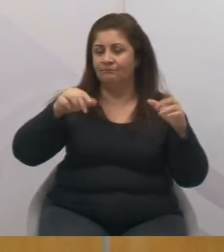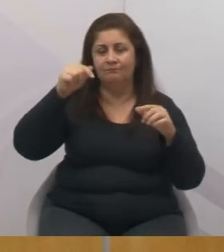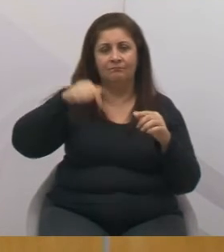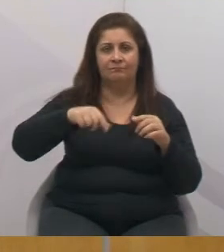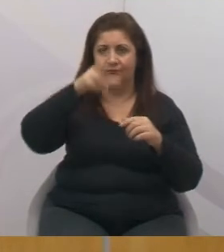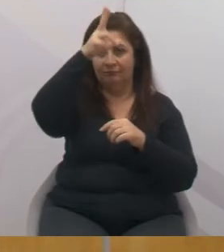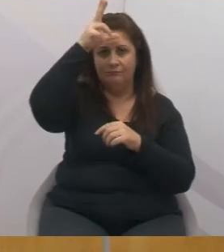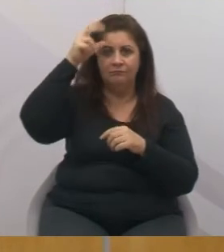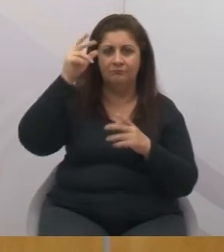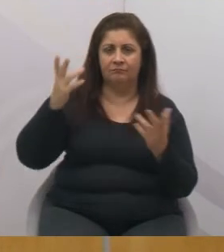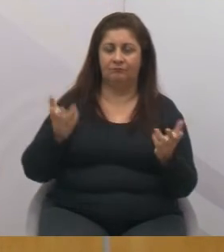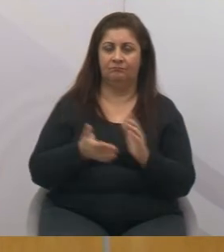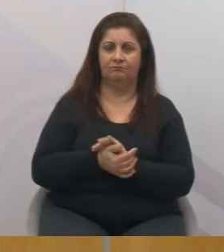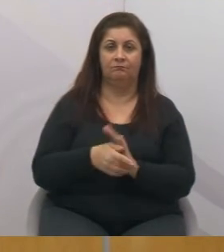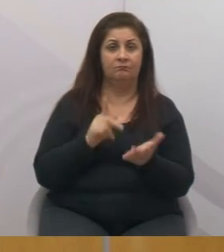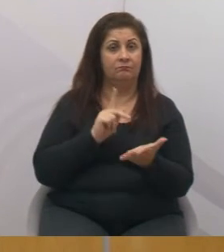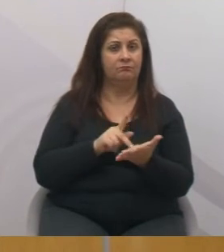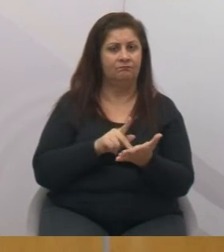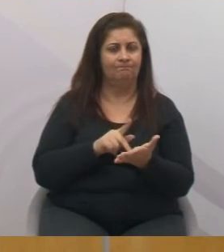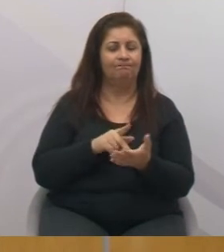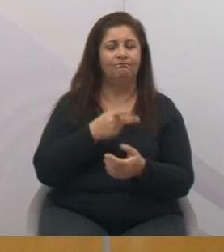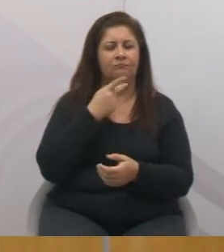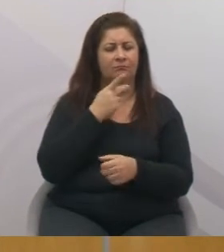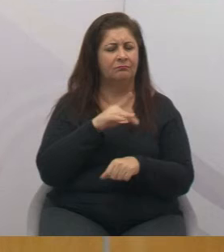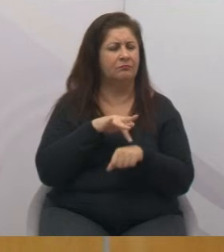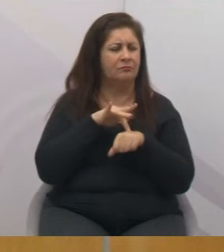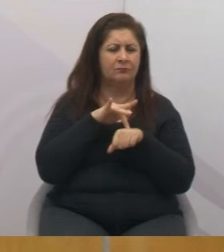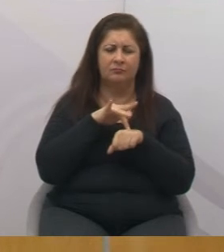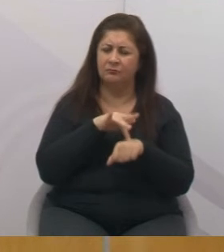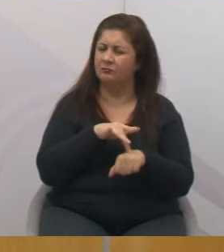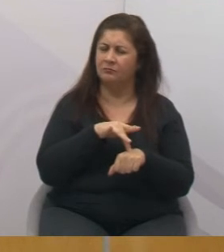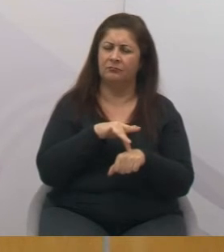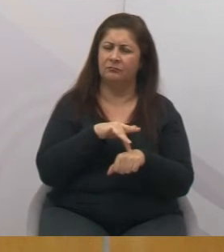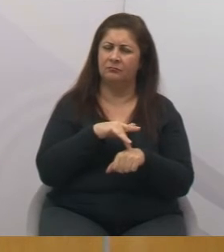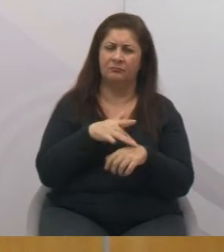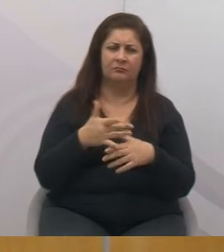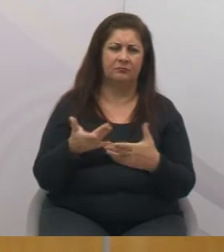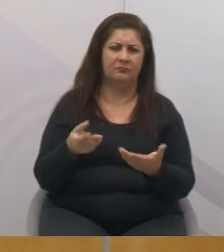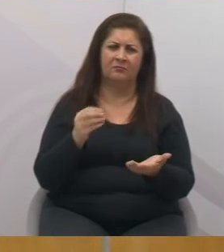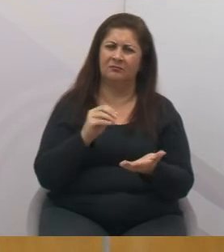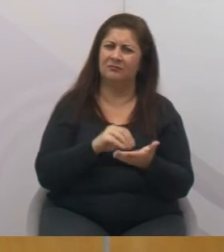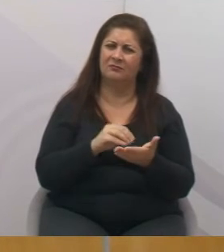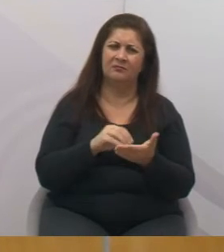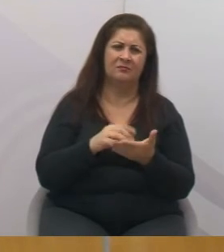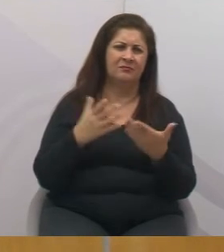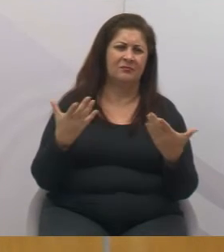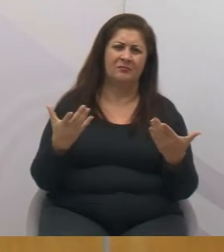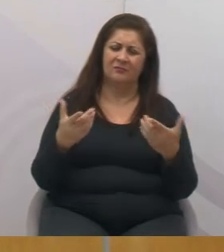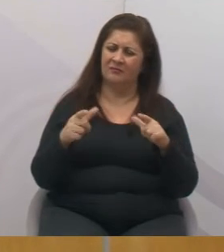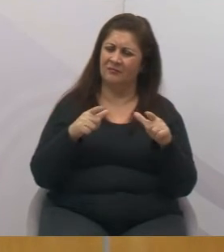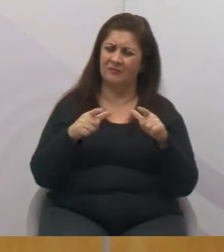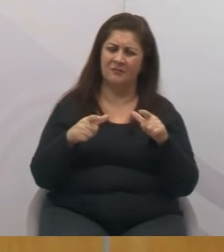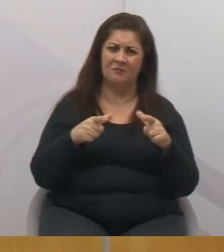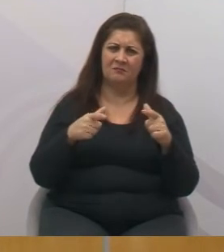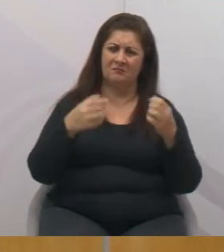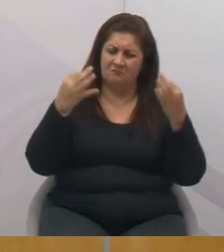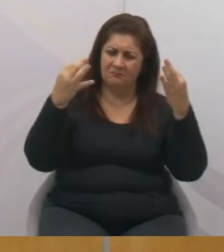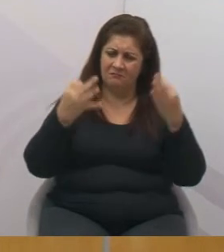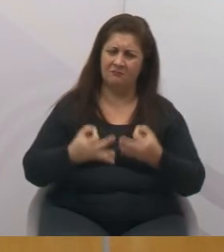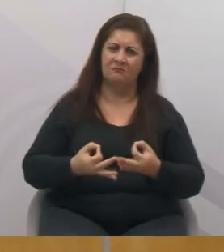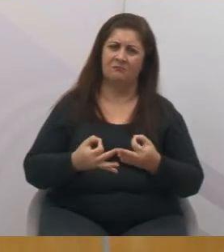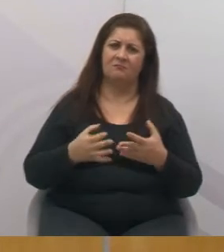Mas deixa aqui, de verdade, a minha indignação registrada pela falta de agilidade do Poder Executivo